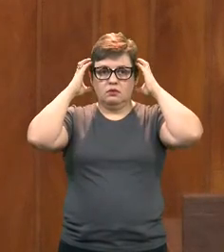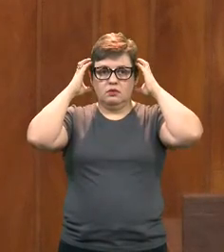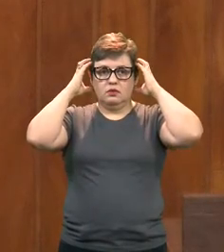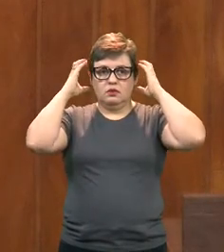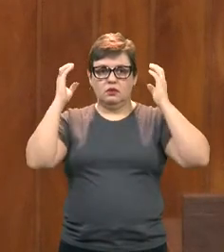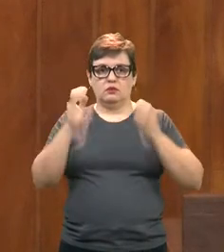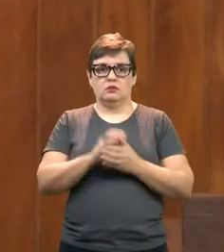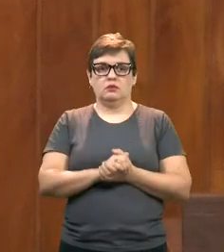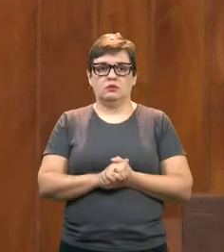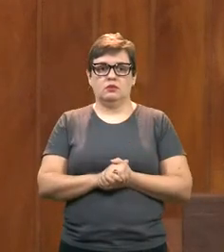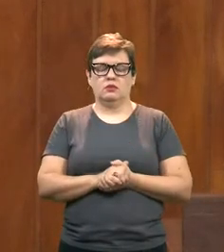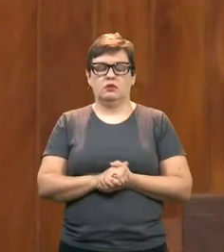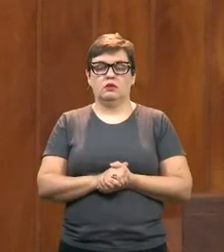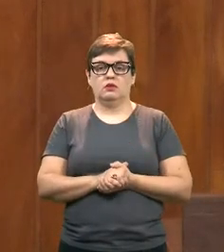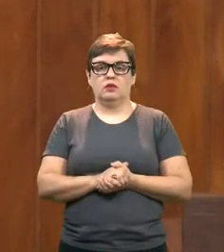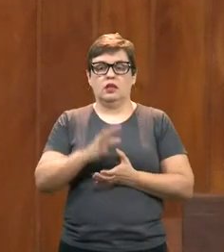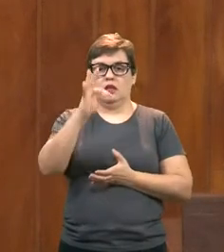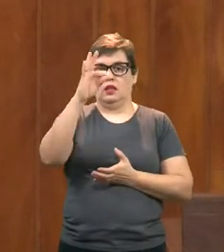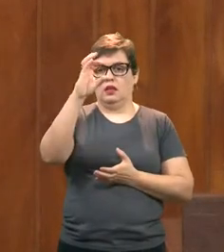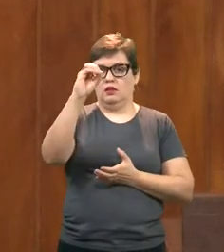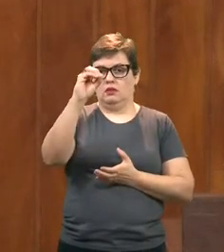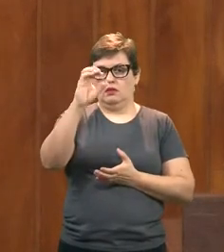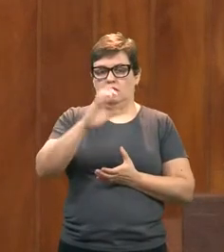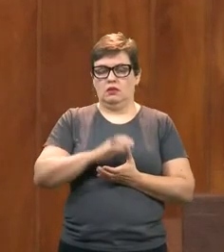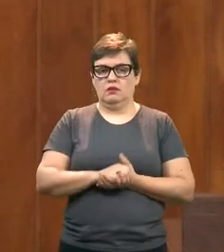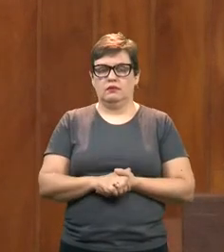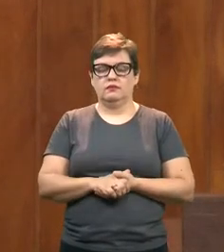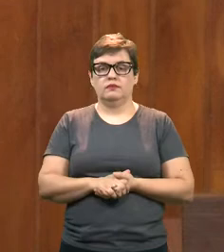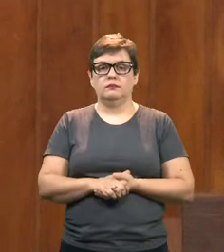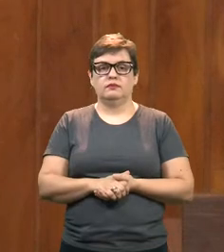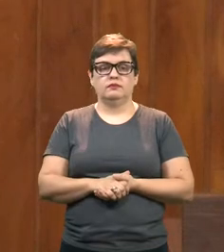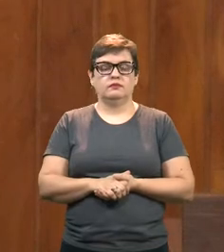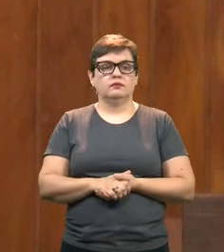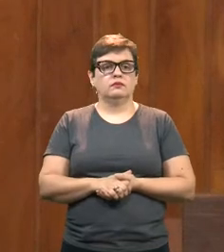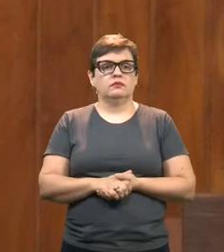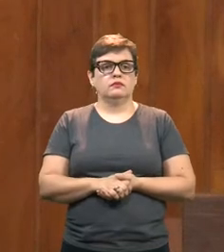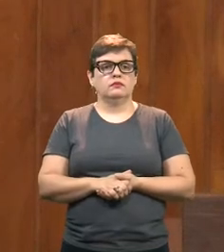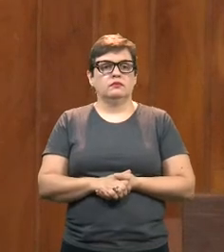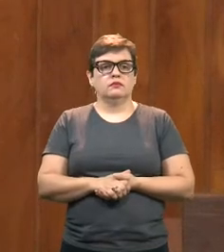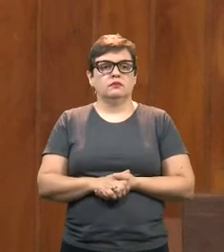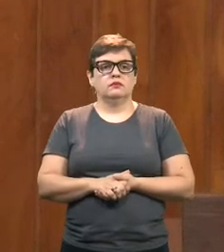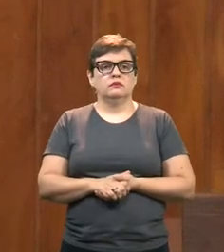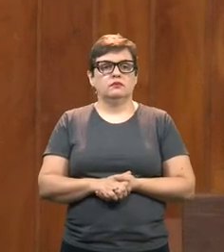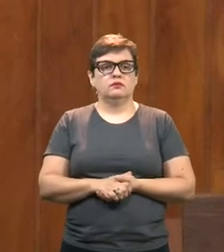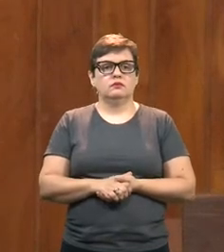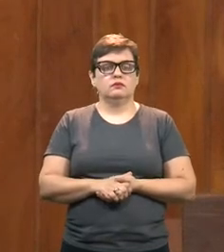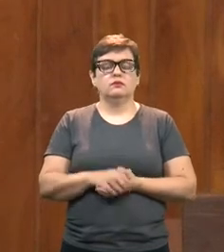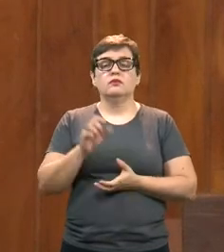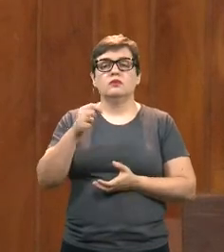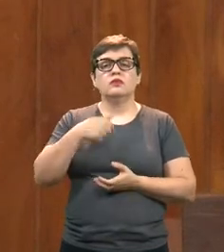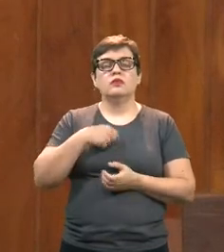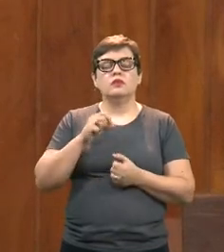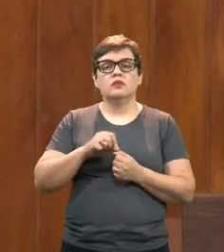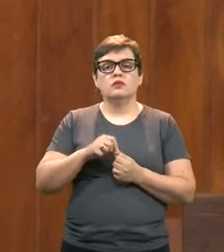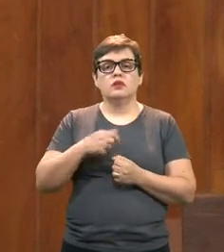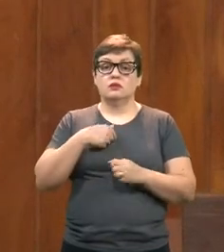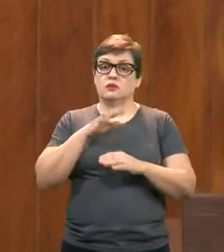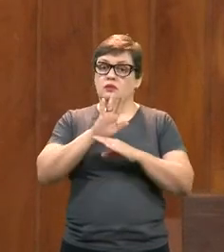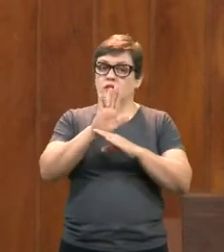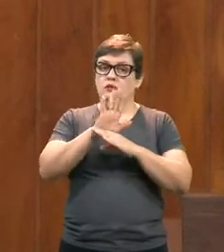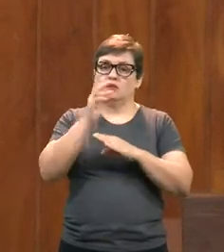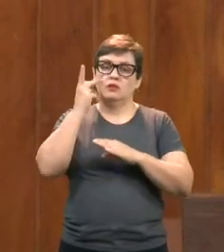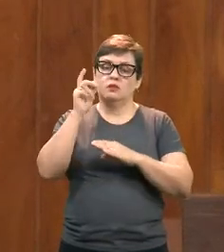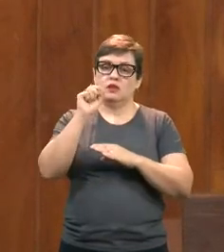a terapia comportamental que vai tratar o autismo. O que eu faço? Eu auxilio para